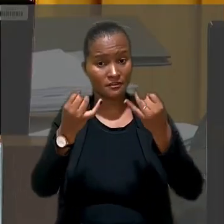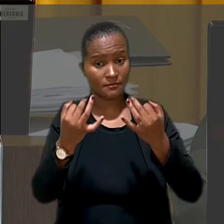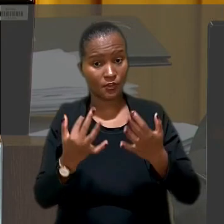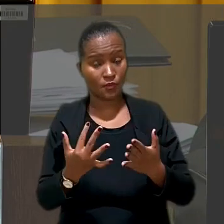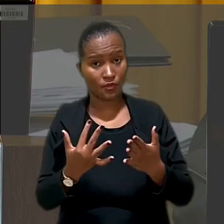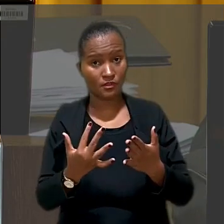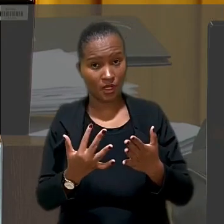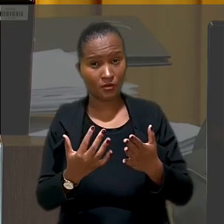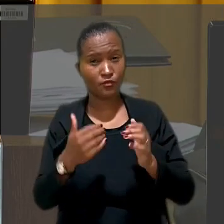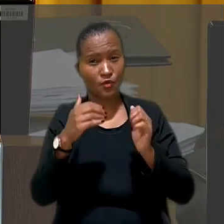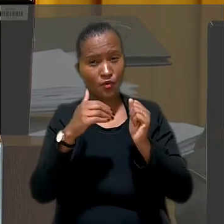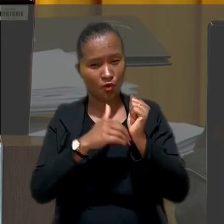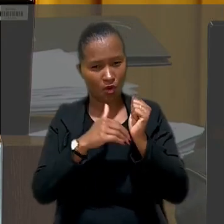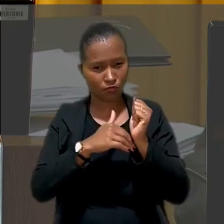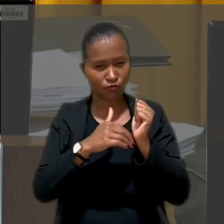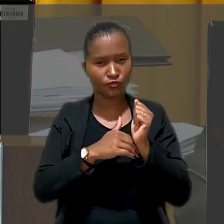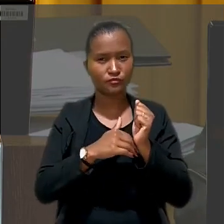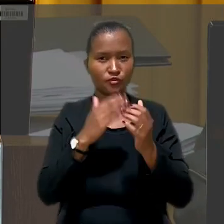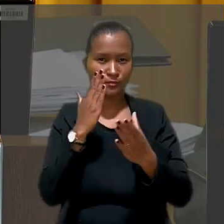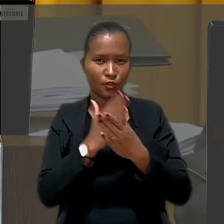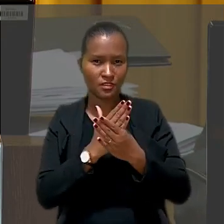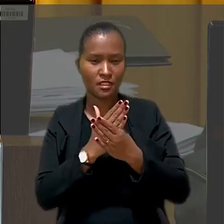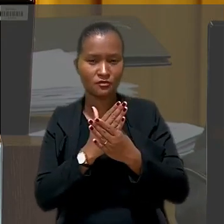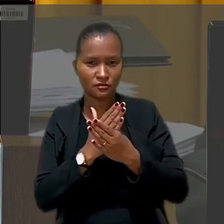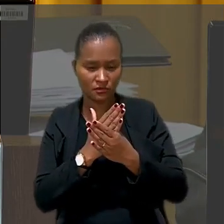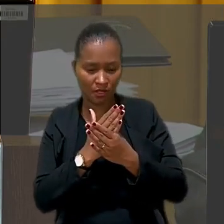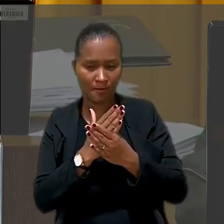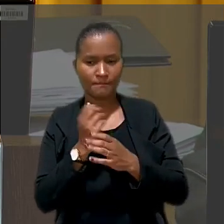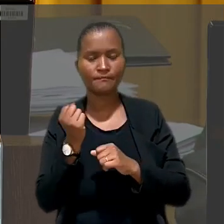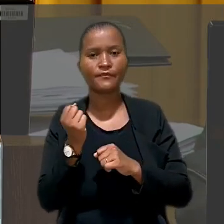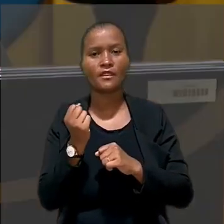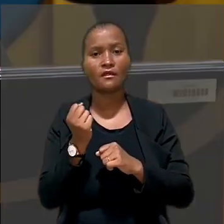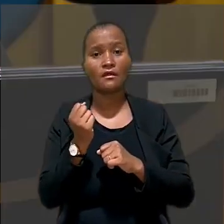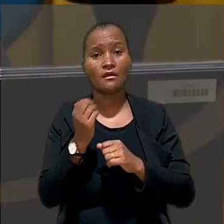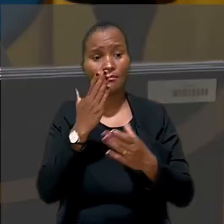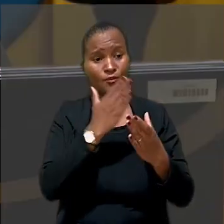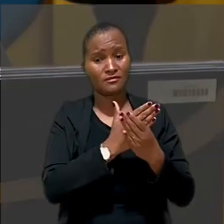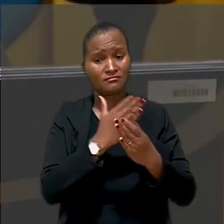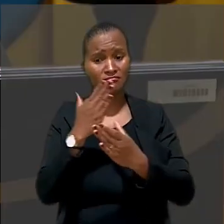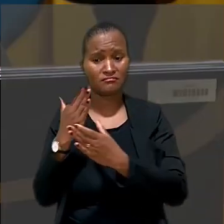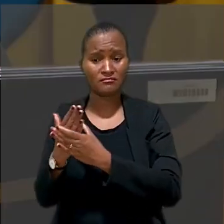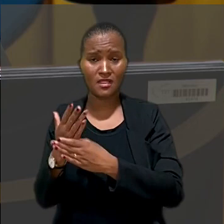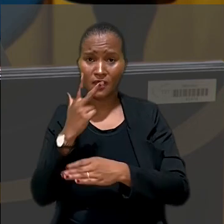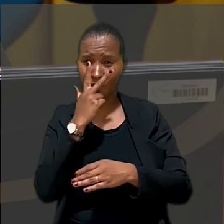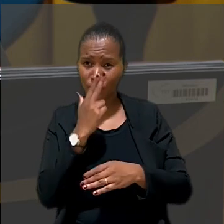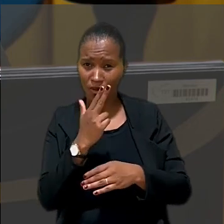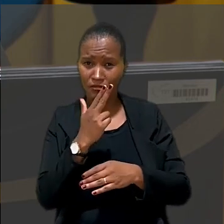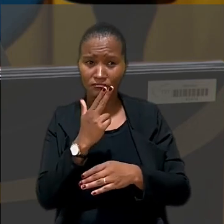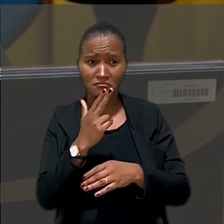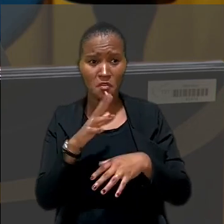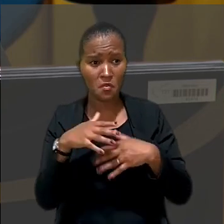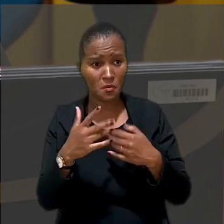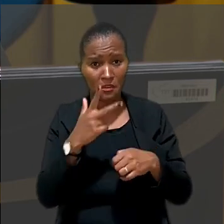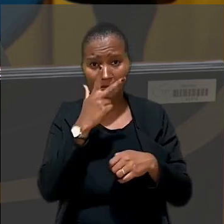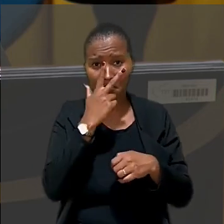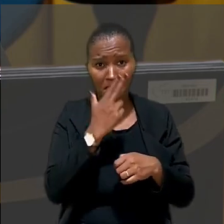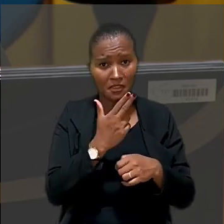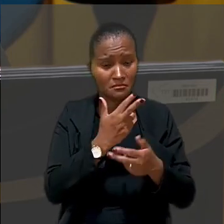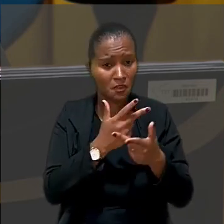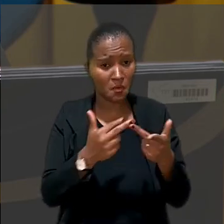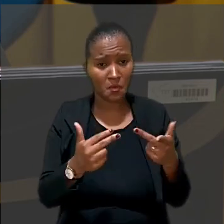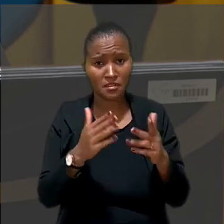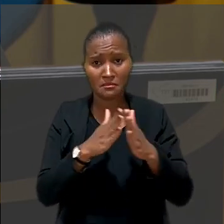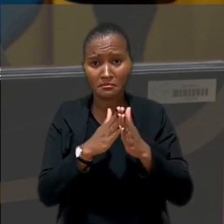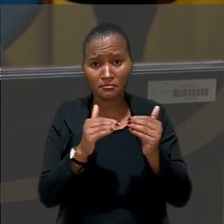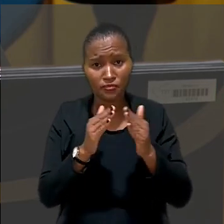explicou que, de acordo com o Código de Processo Civil, uma ação é idêntica à outra quando tem as mesmas partes, a mesma causa e o